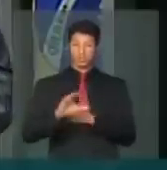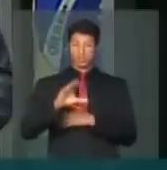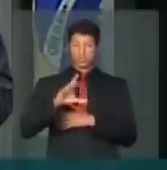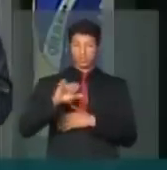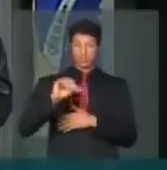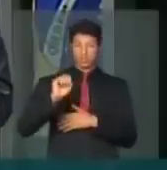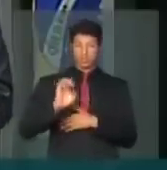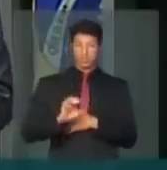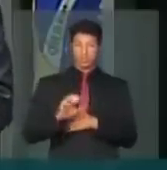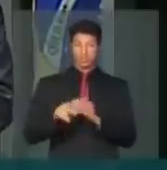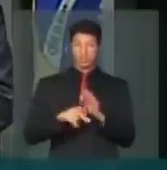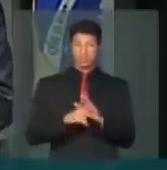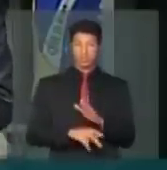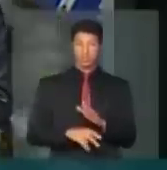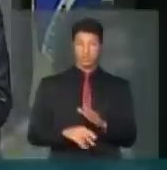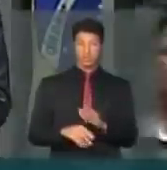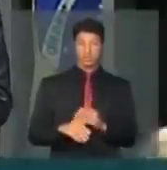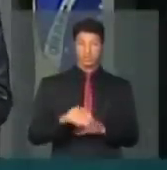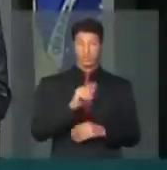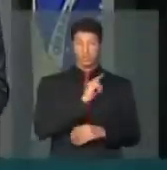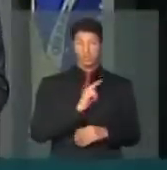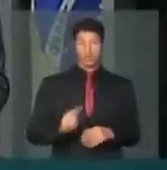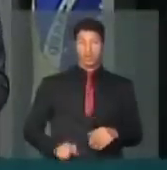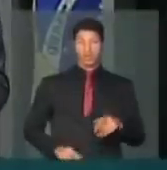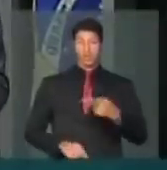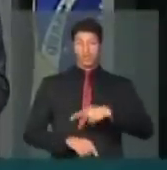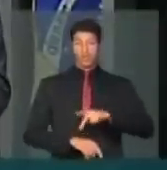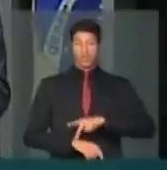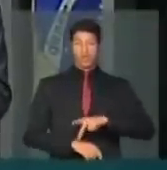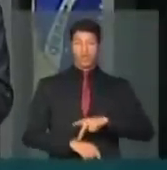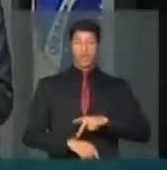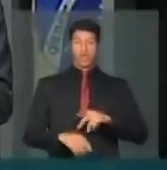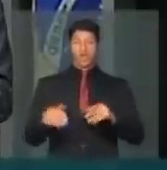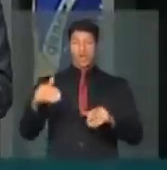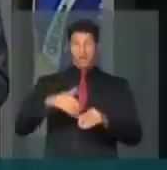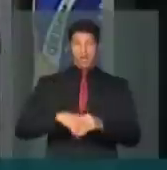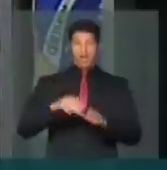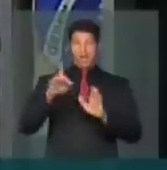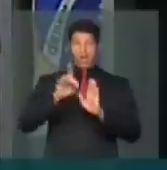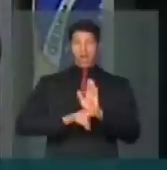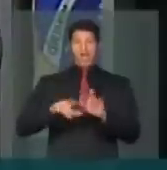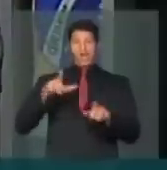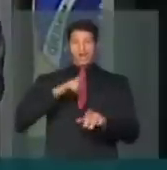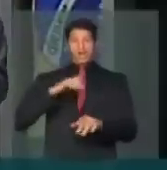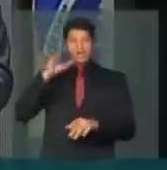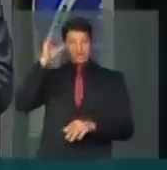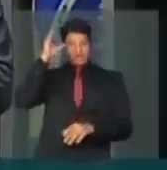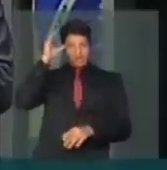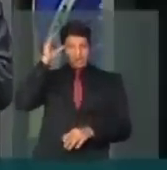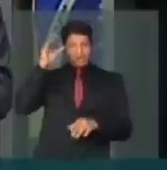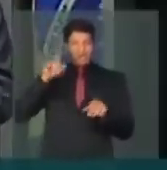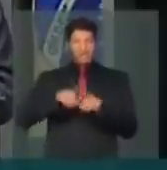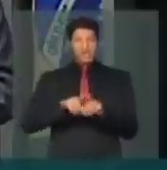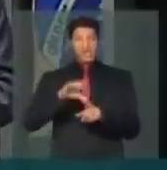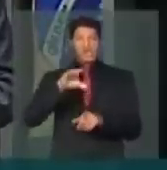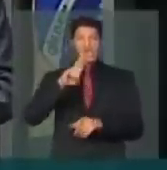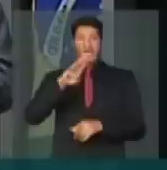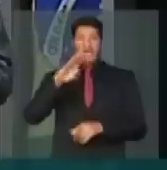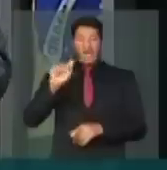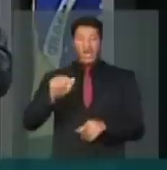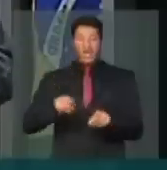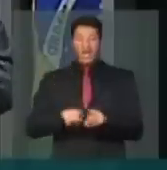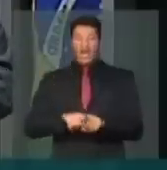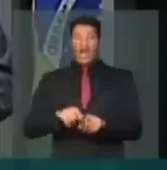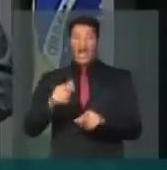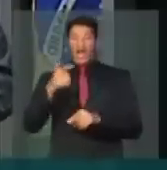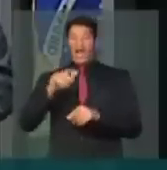crise da governabilidade do país. Voto distrital tem na China e tem em Cuba,